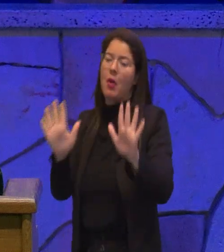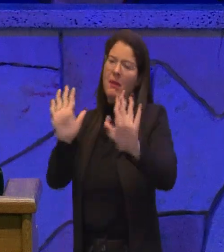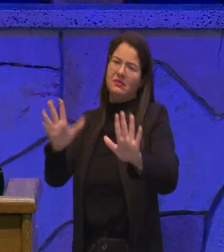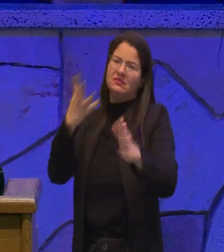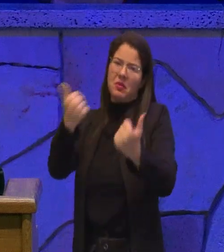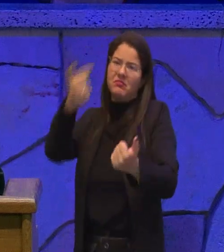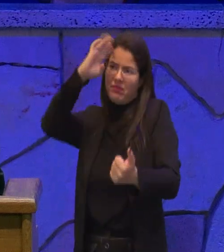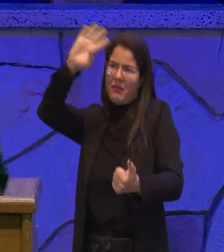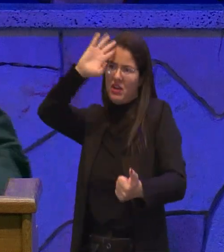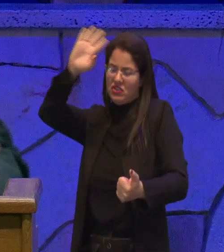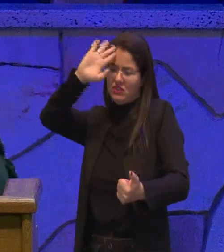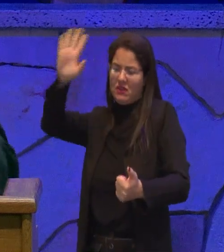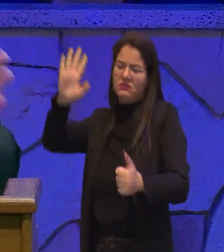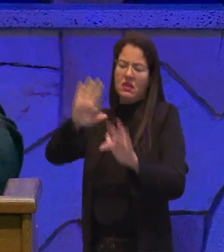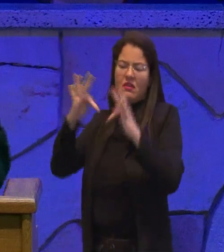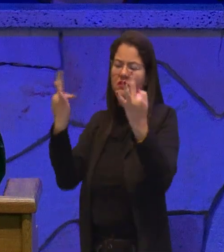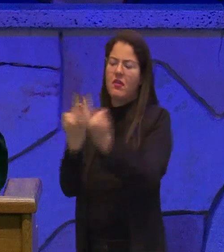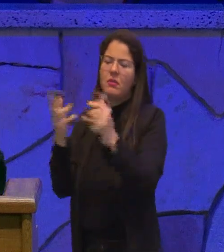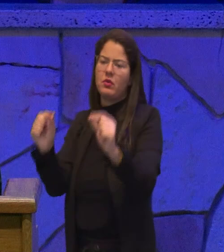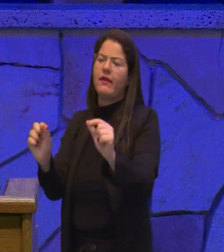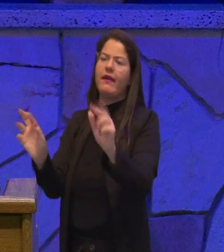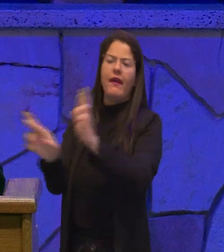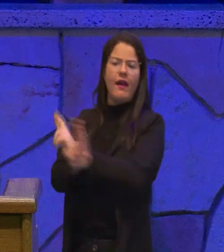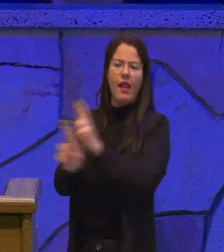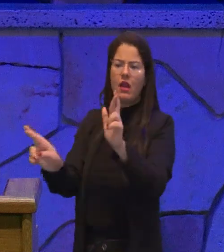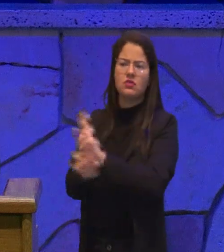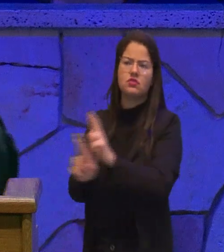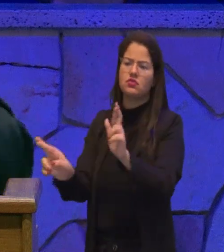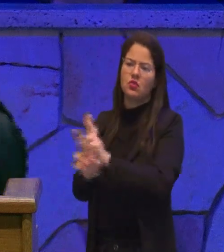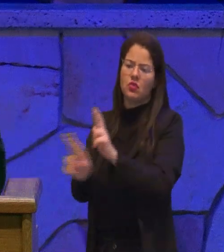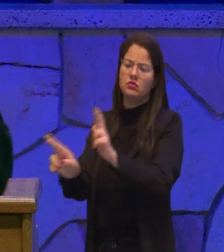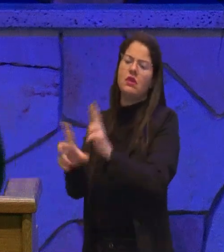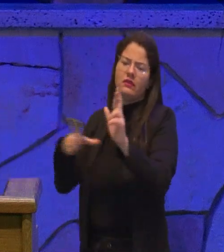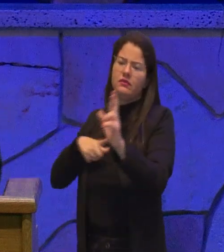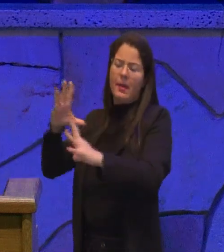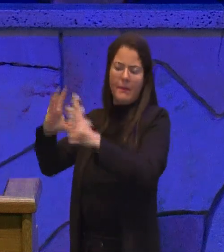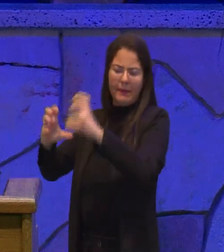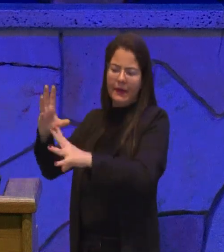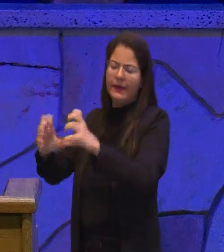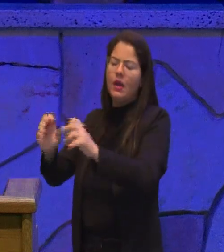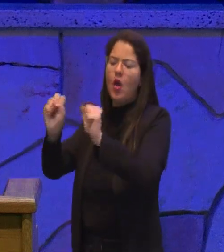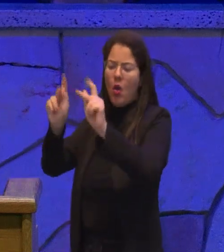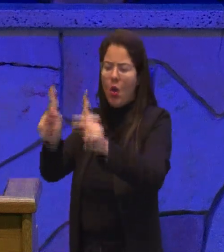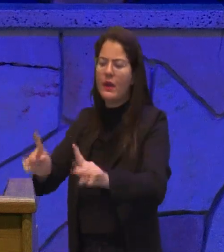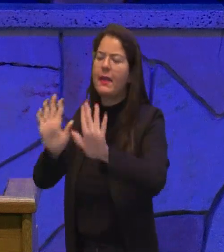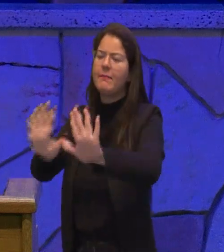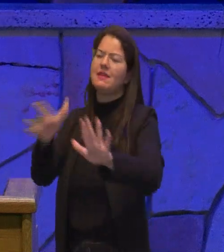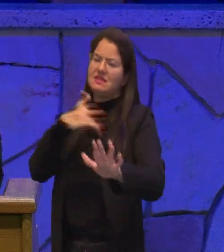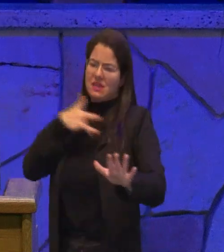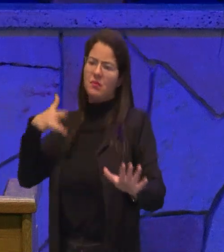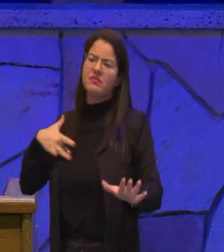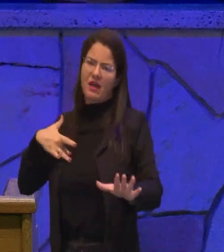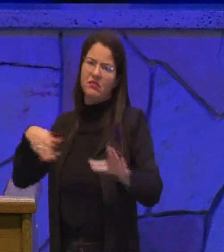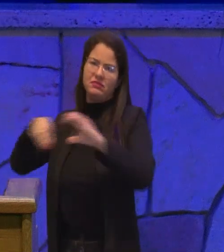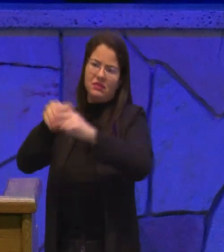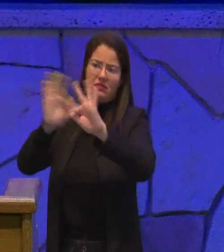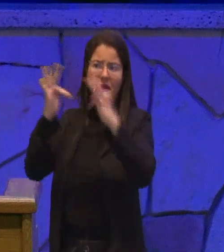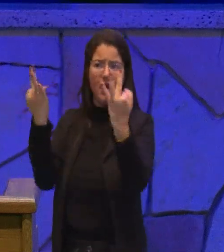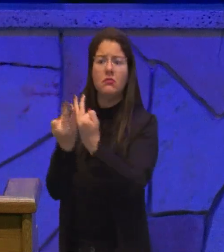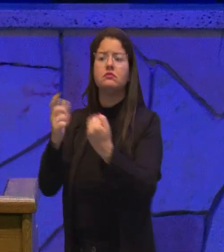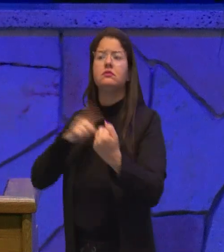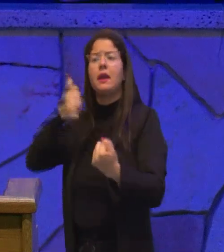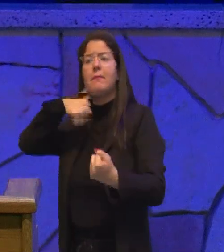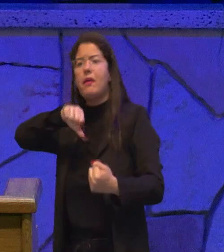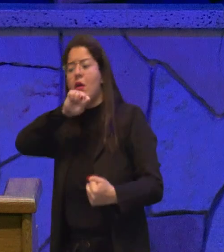assim, em que as relações são muitas vezes conflitantes, mas há um aspecto saudável. Então você tem um pai, você tem uma